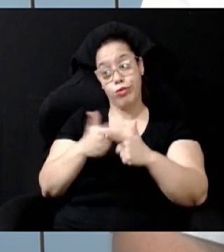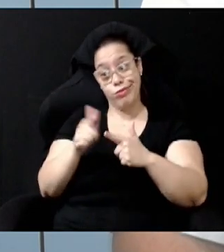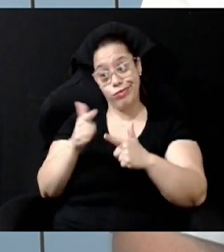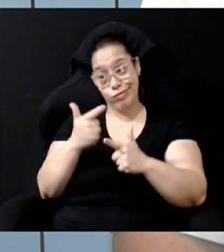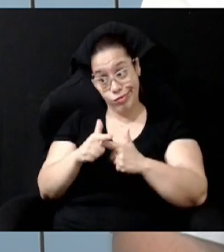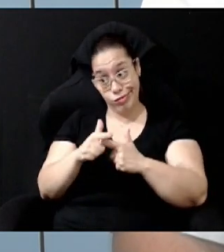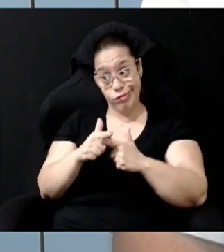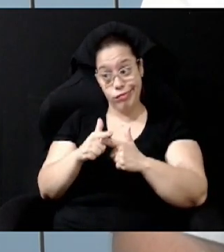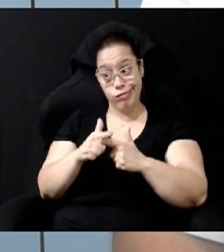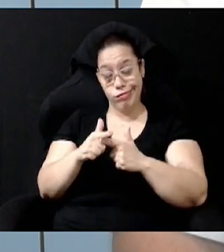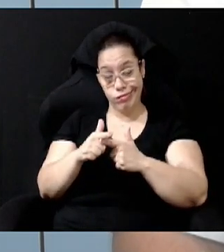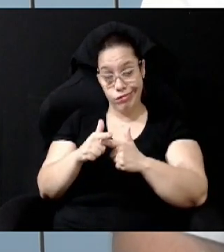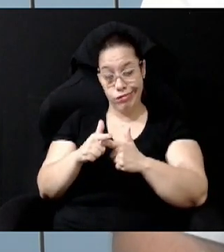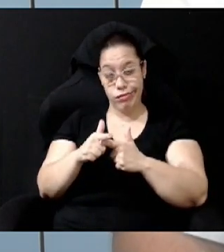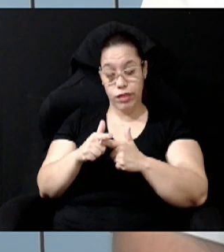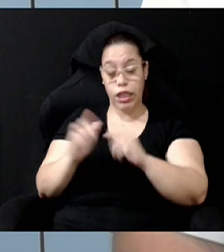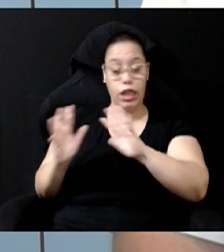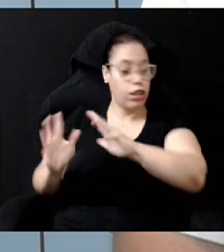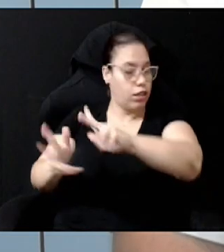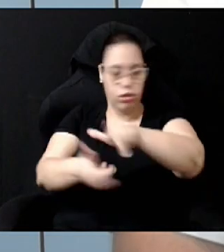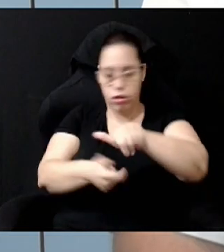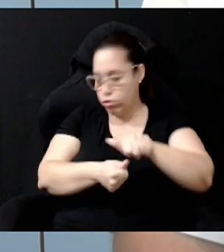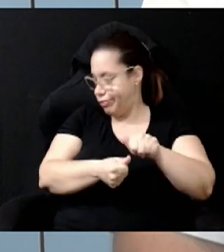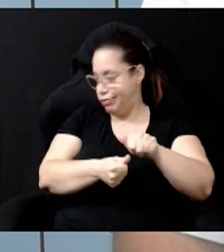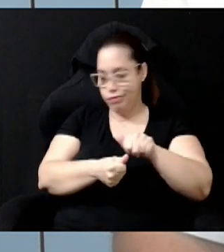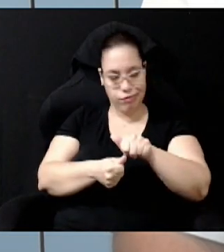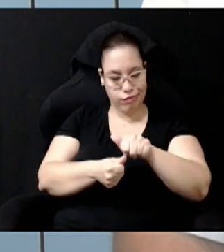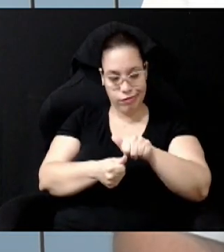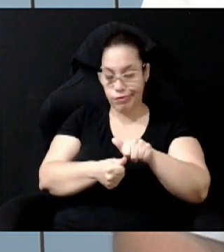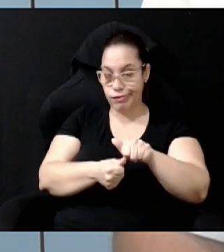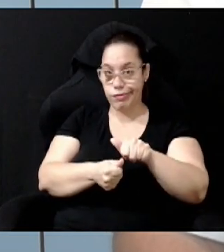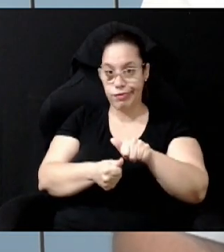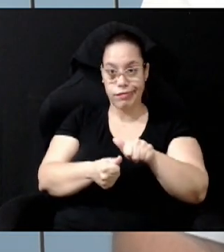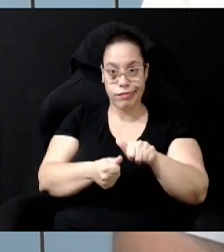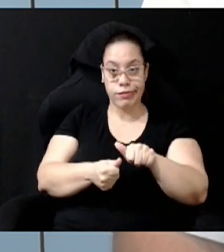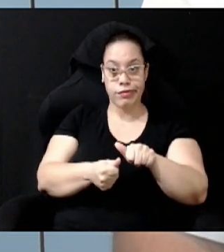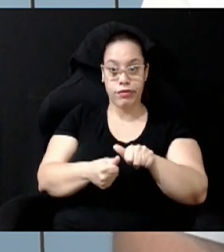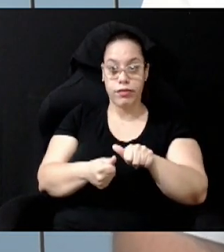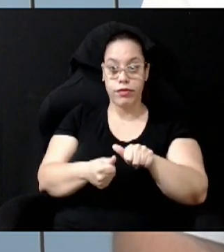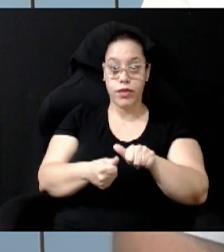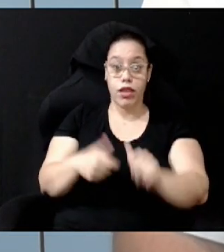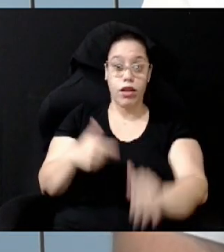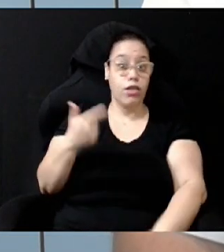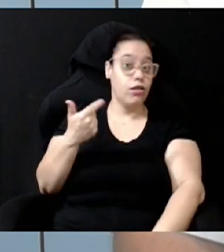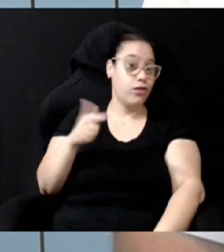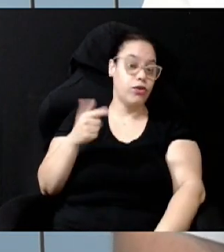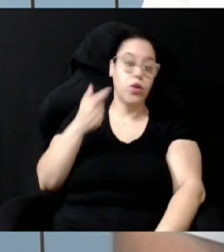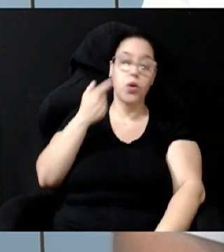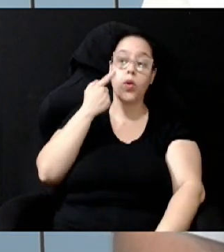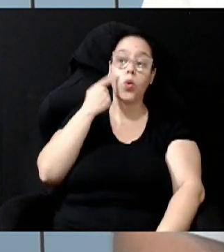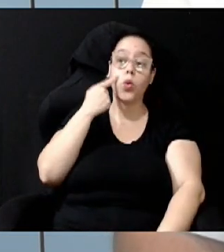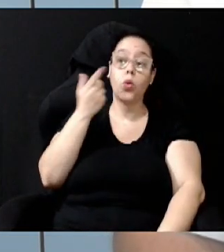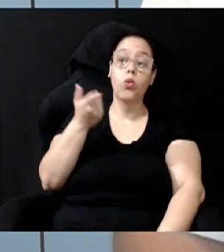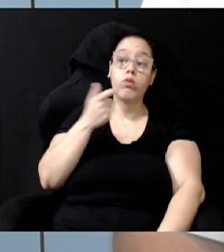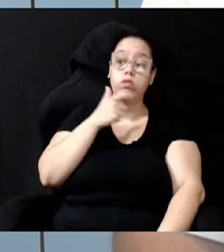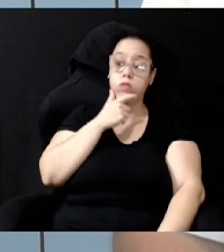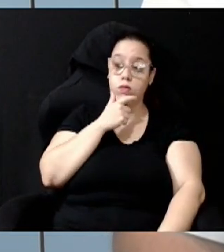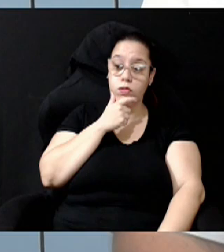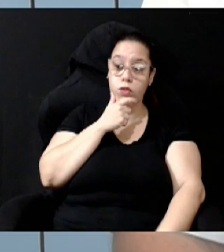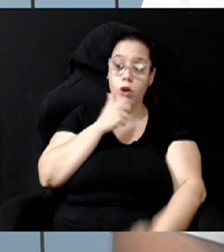problema internacional, global, e que não houve um olhar para quando